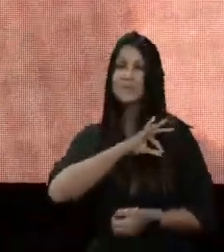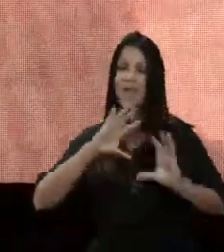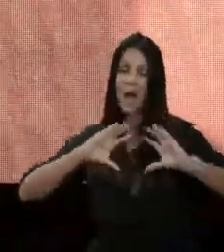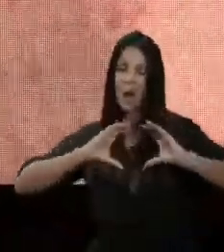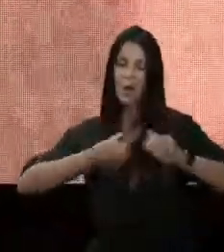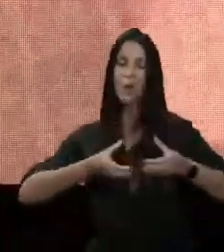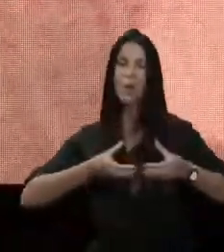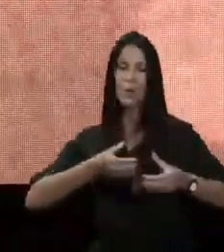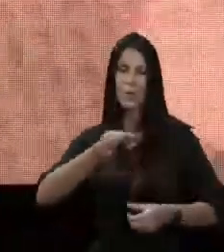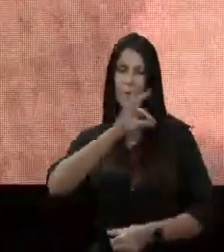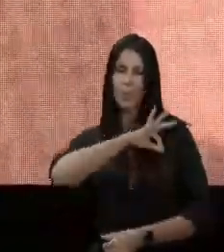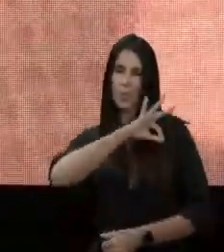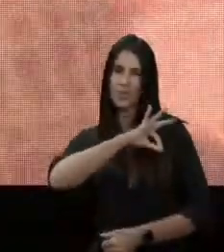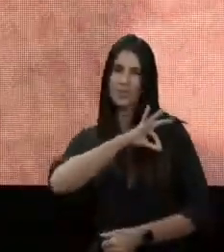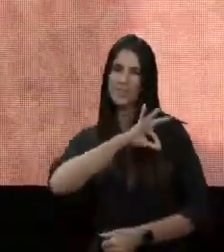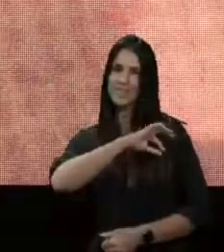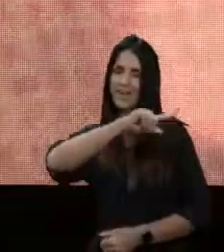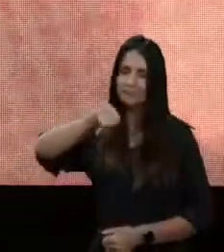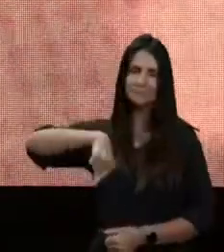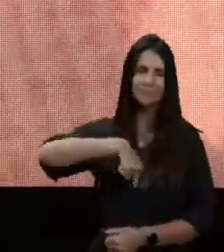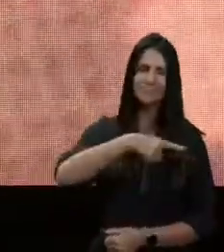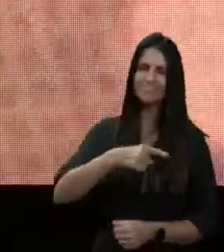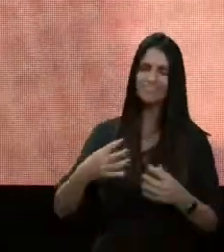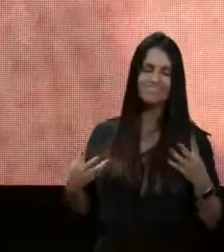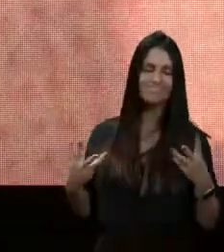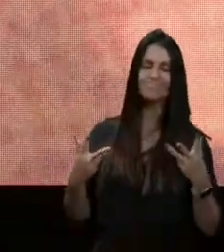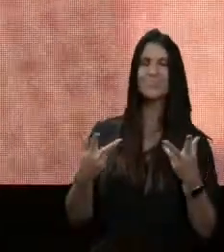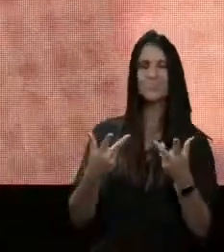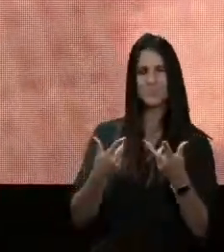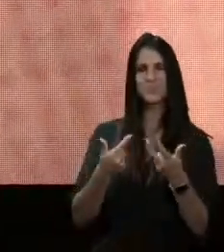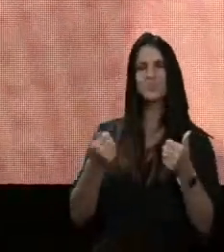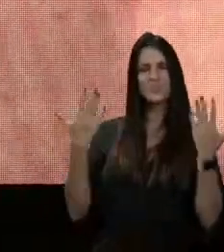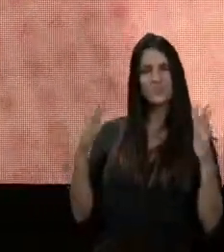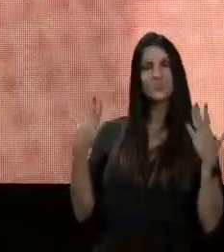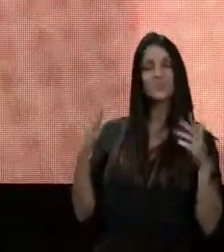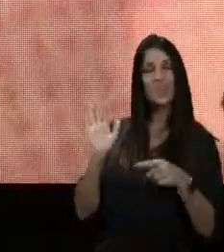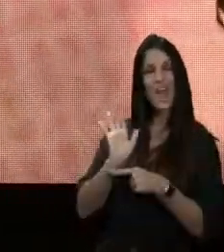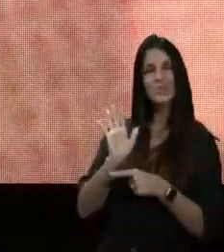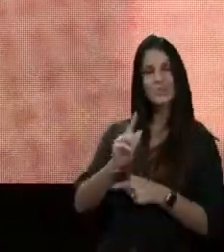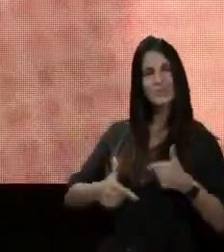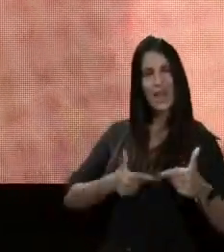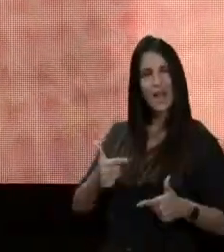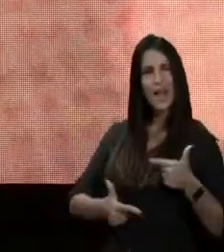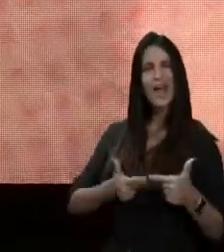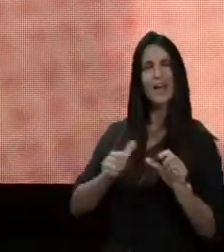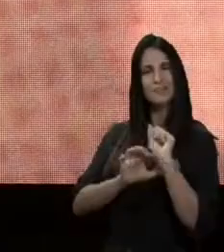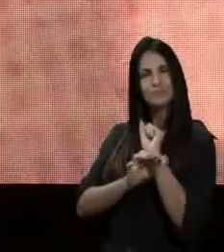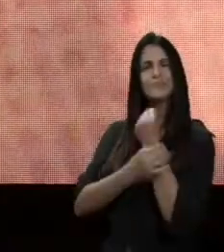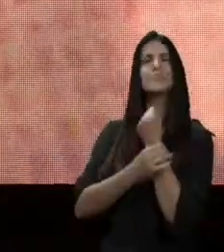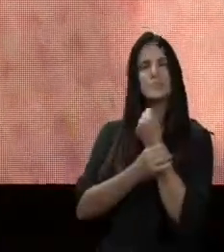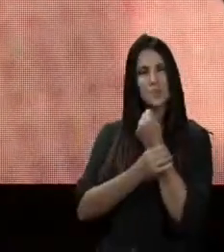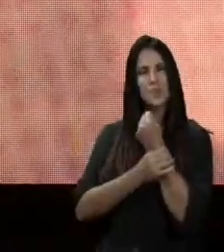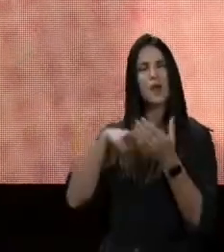Corporação singela tremenda o que tem mantido a ordem pública com muita dificuldade